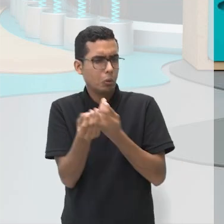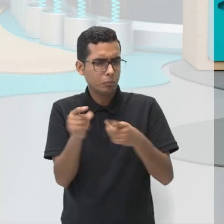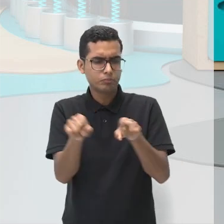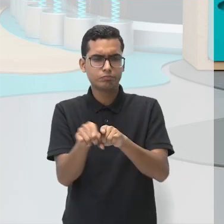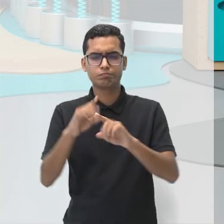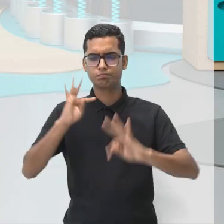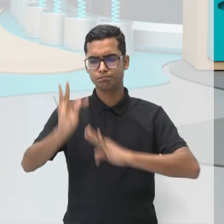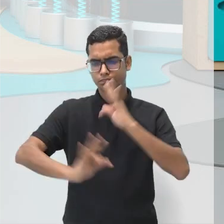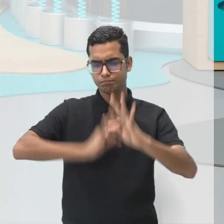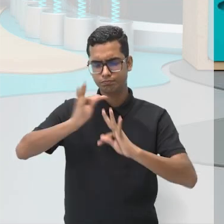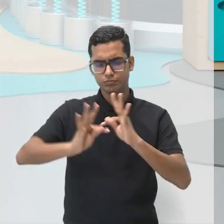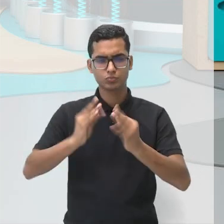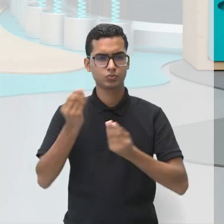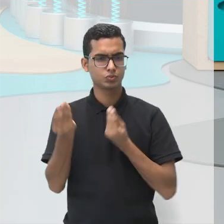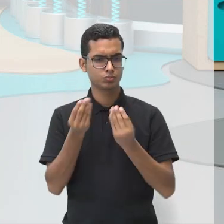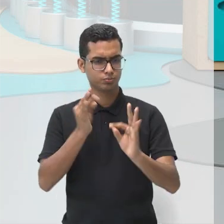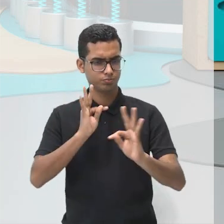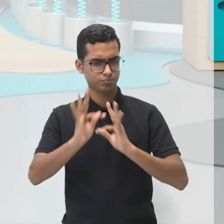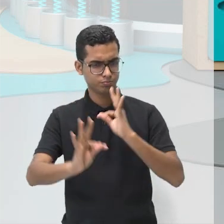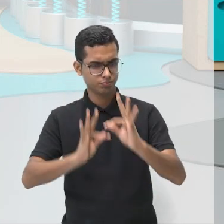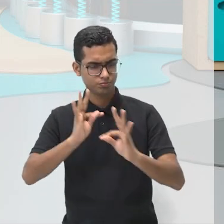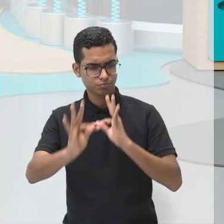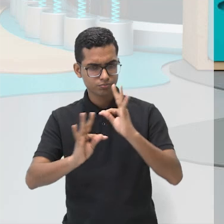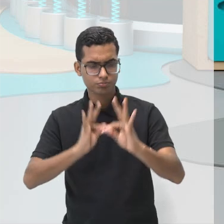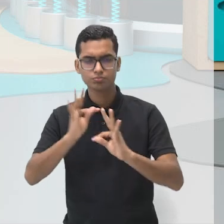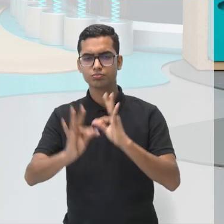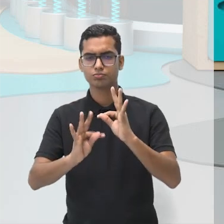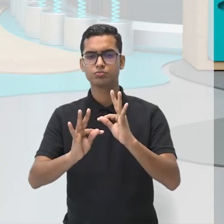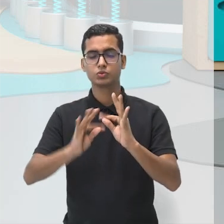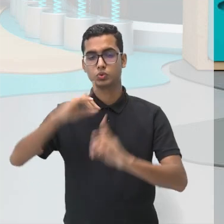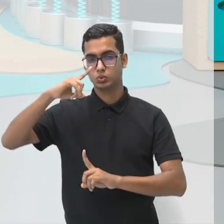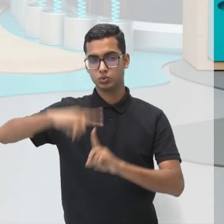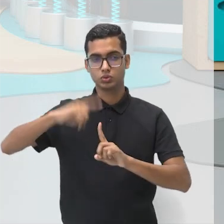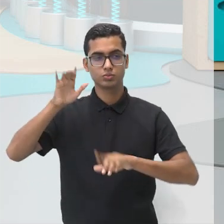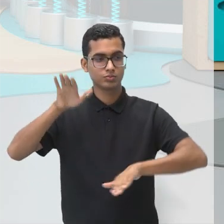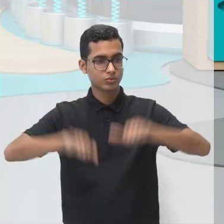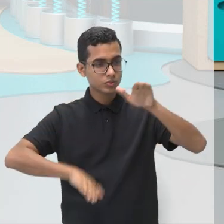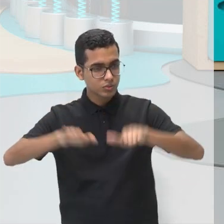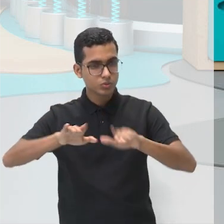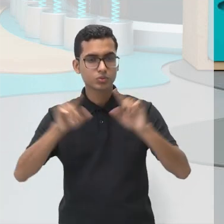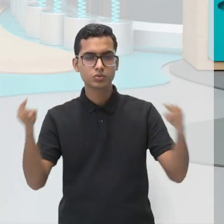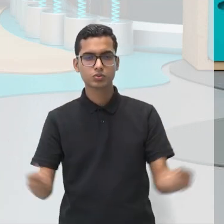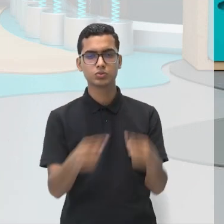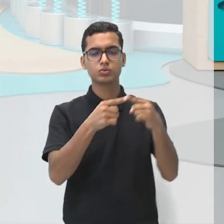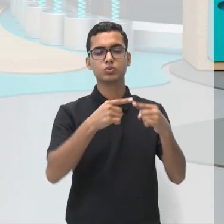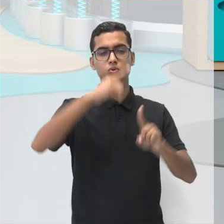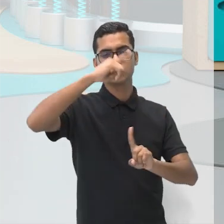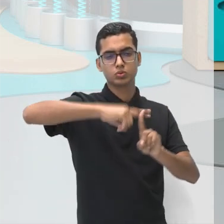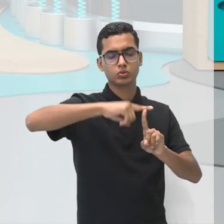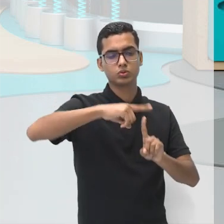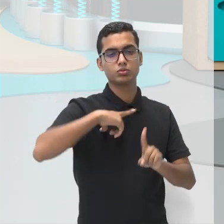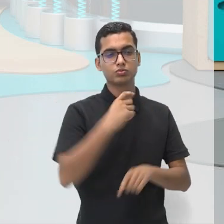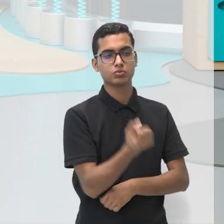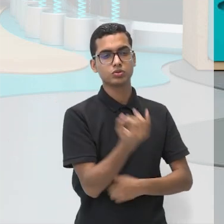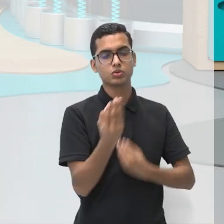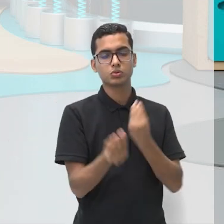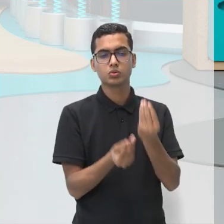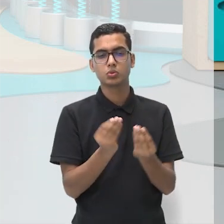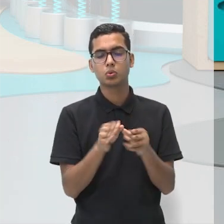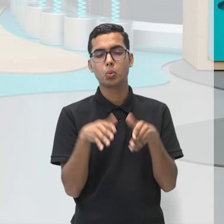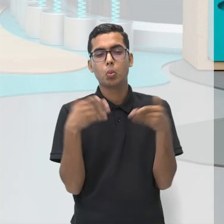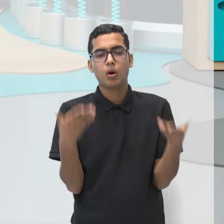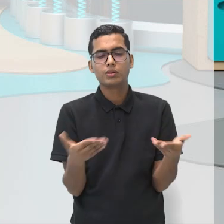né? Para a gente saber, para a gente relembrar, os tipos de tratamento eles podem variar de acordo com o grau do desvio e, claro,